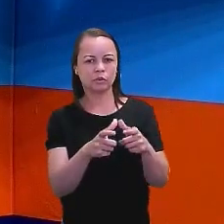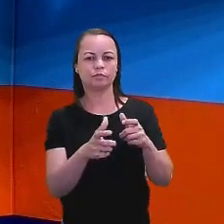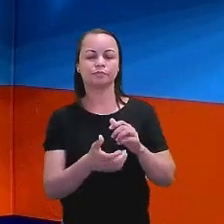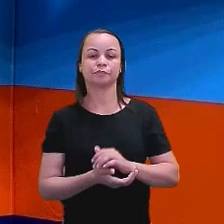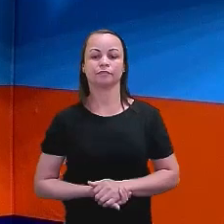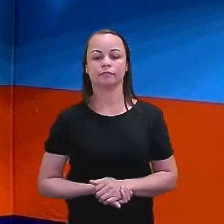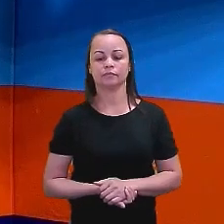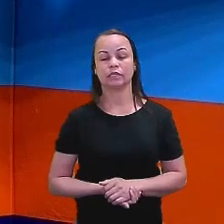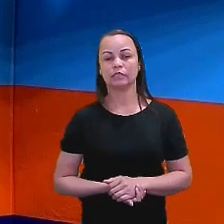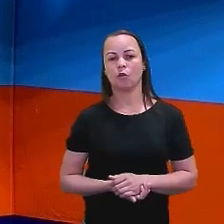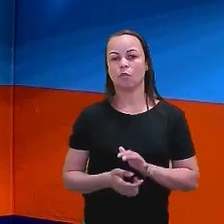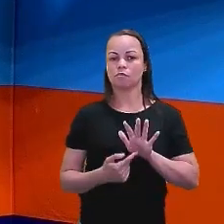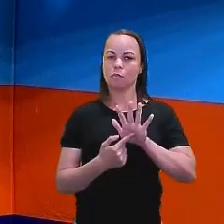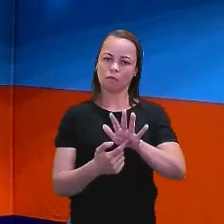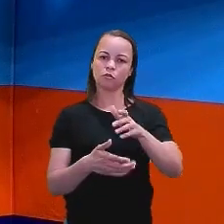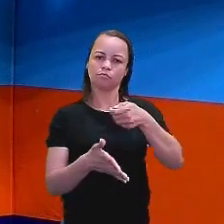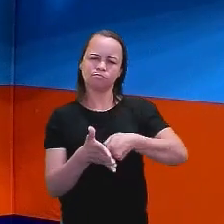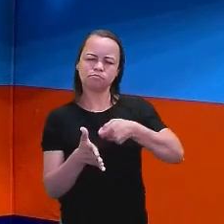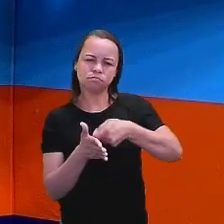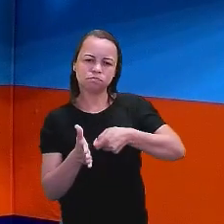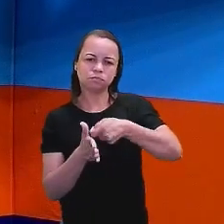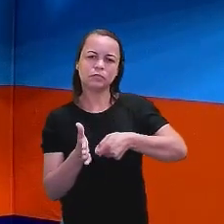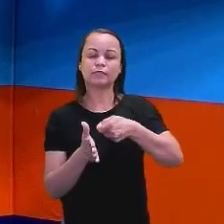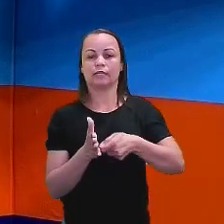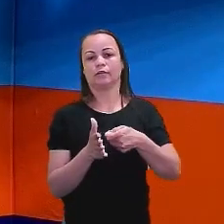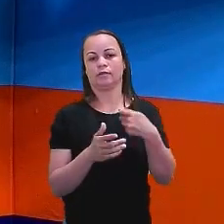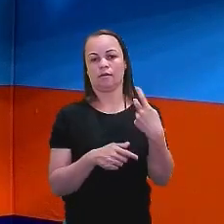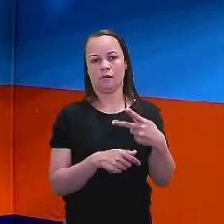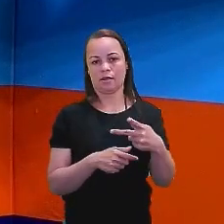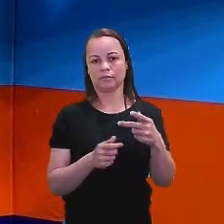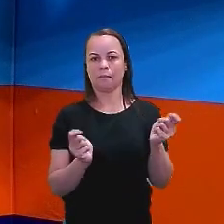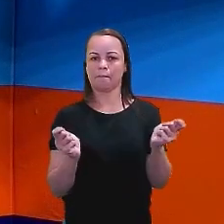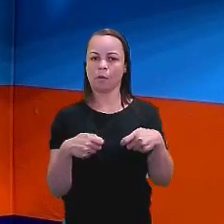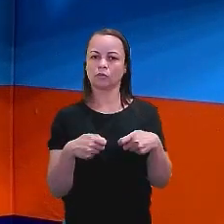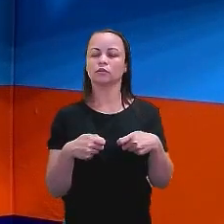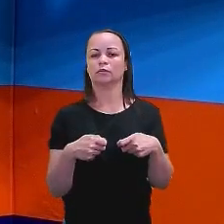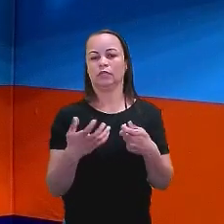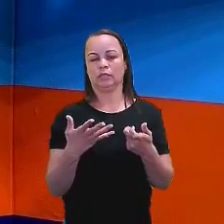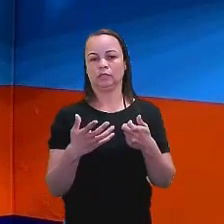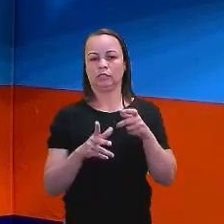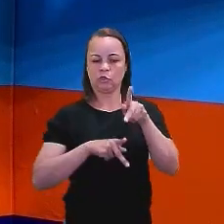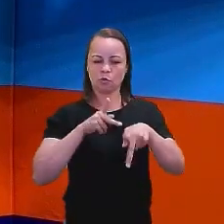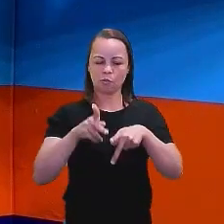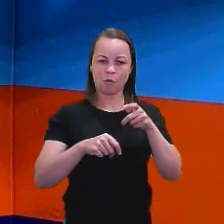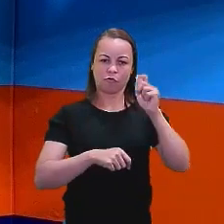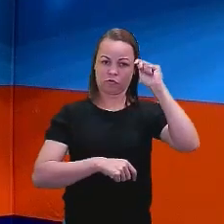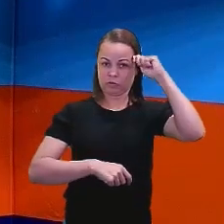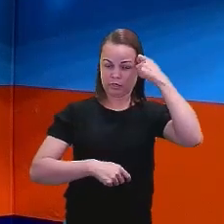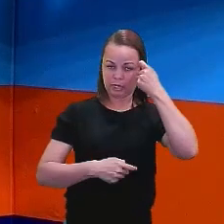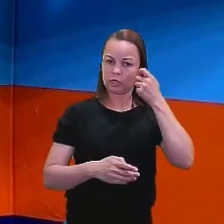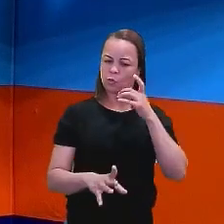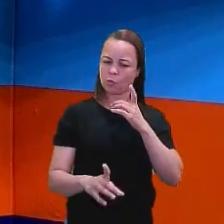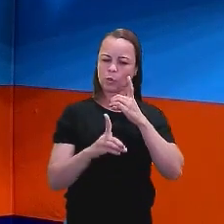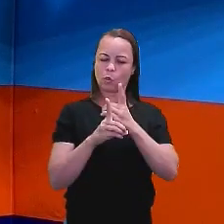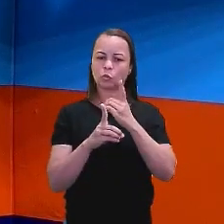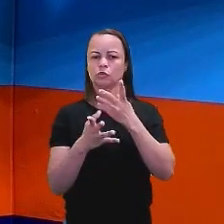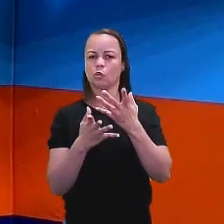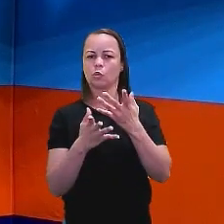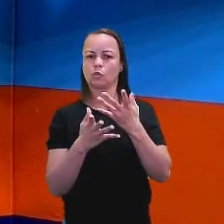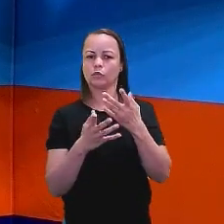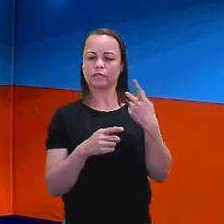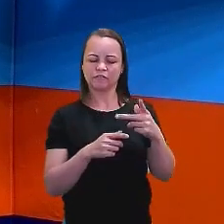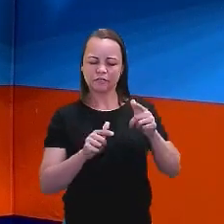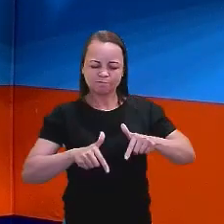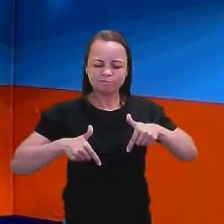essa resistência, essa possibilidade que o povo negro encontrou através de sua luta de não sucumbir, de